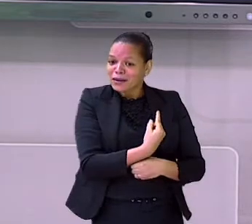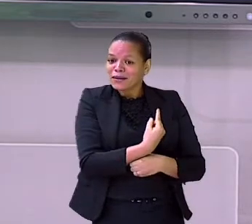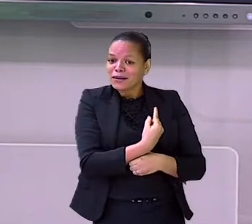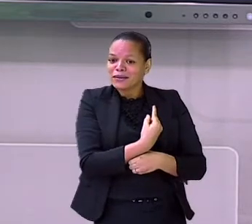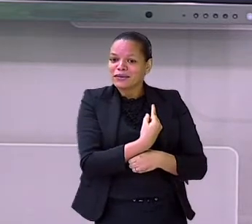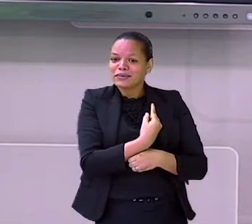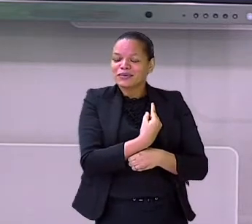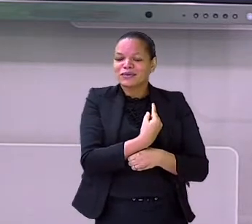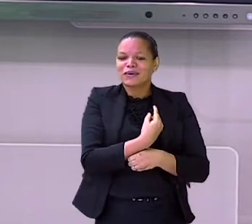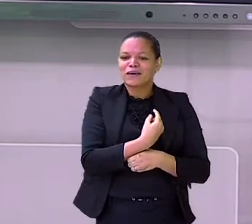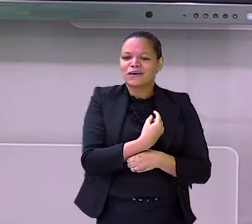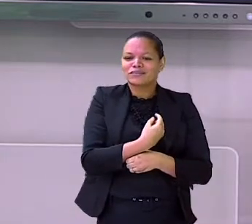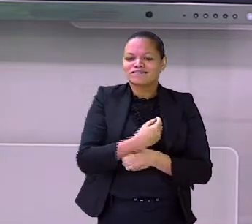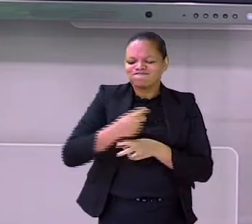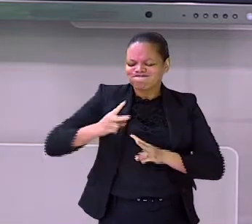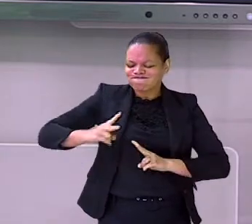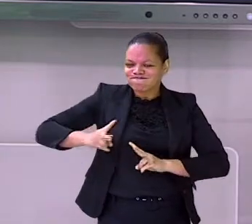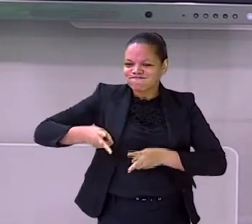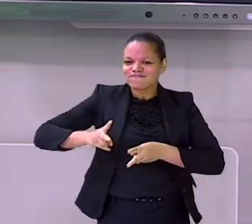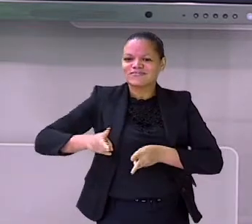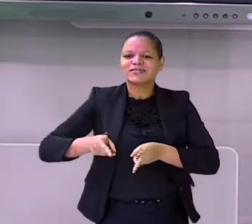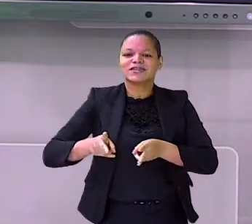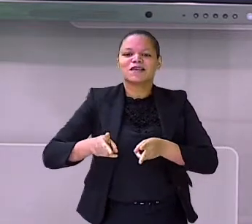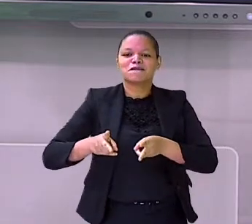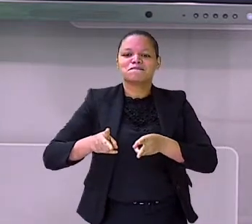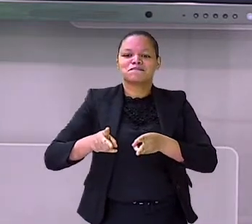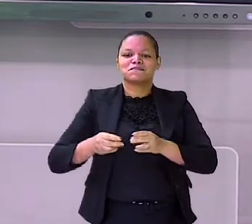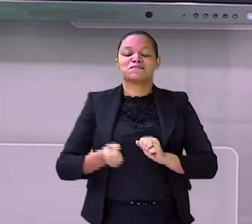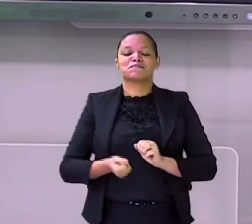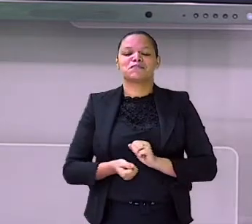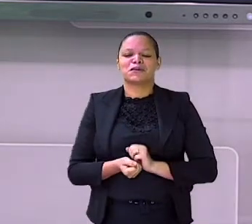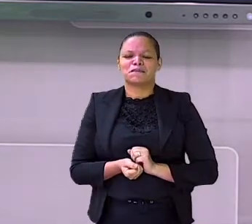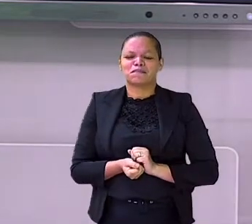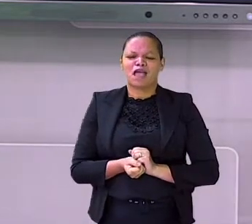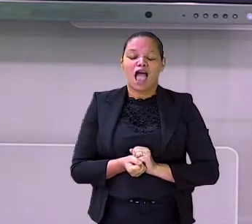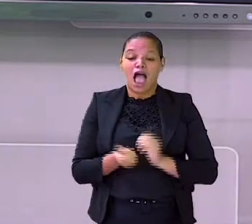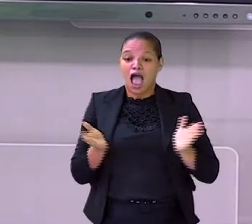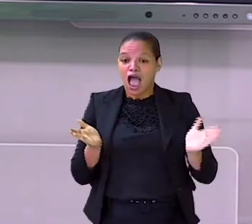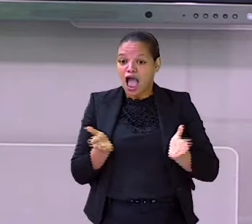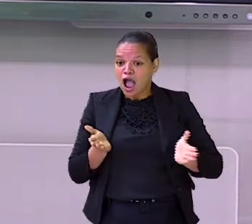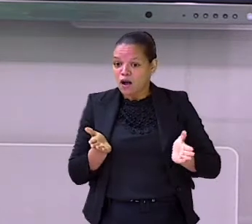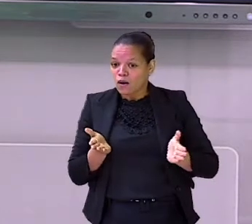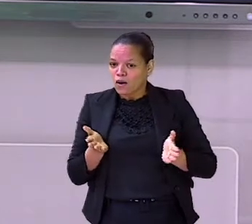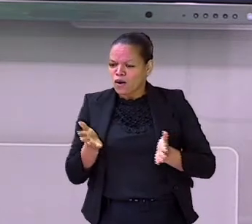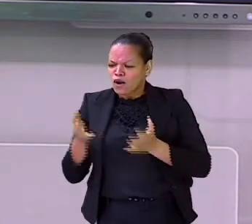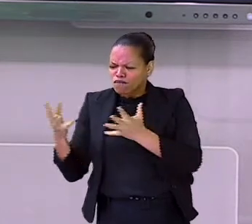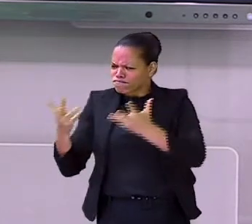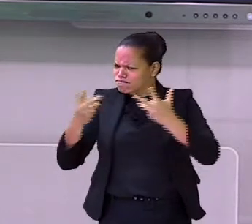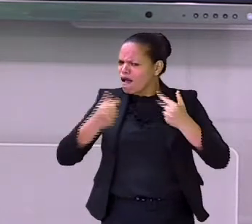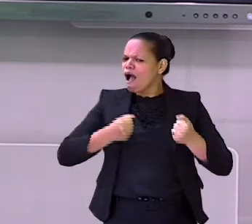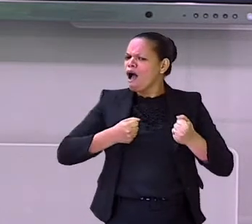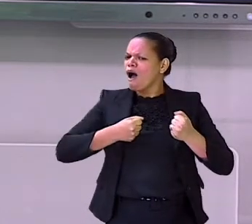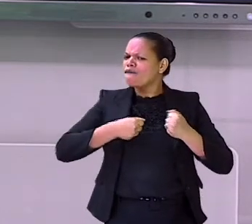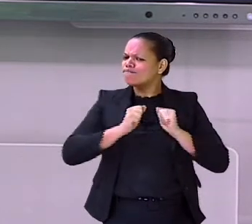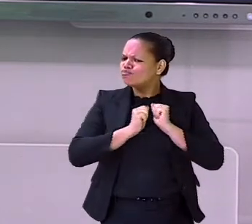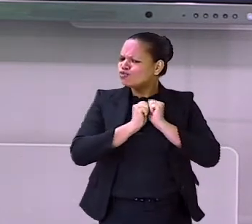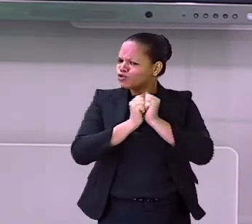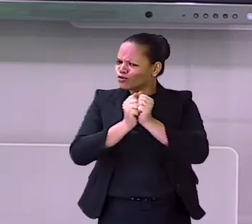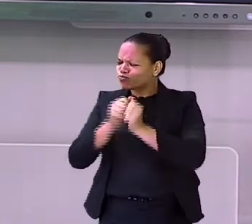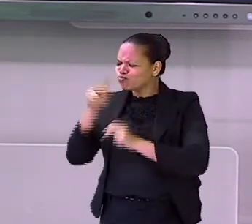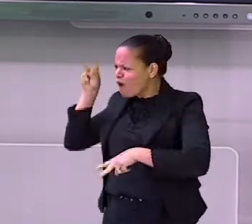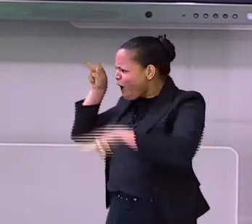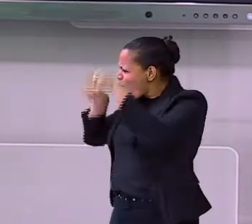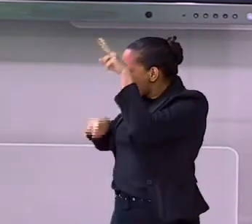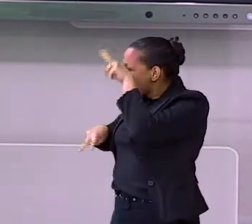da história. Agora eu vou convidar vocês, junto comigo, a fazer uma leitura de